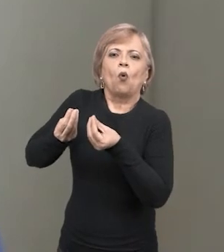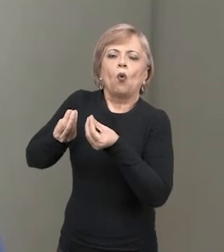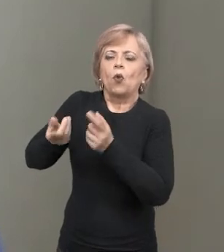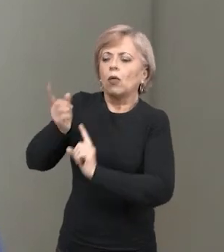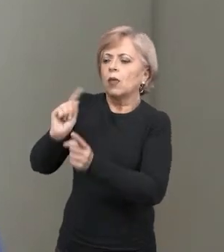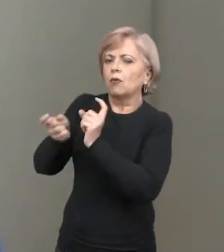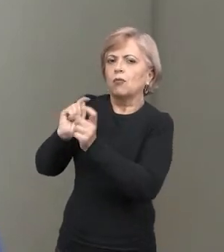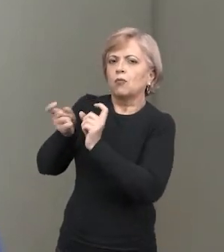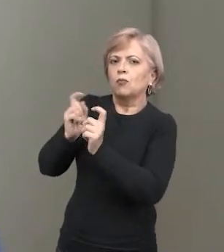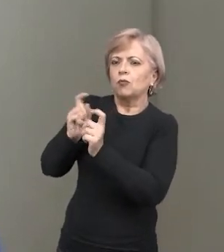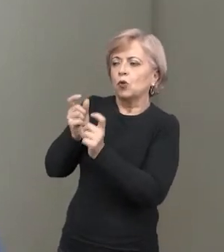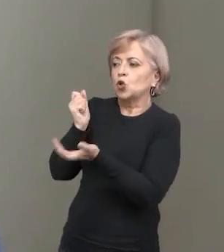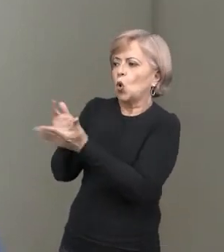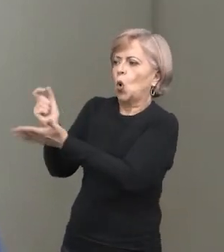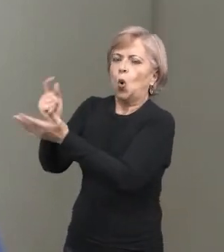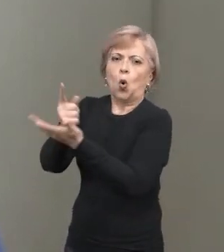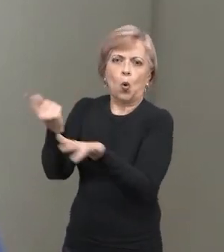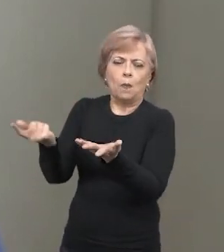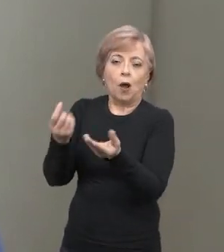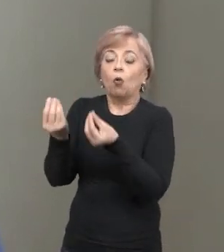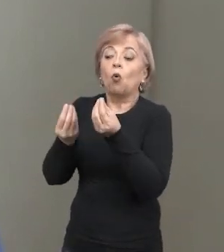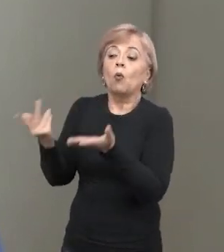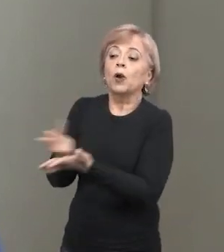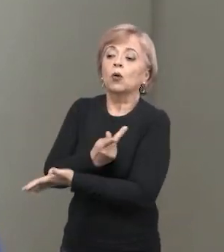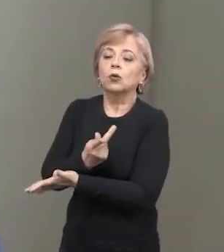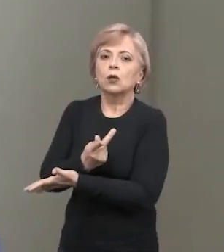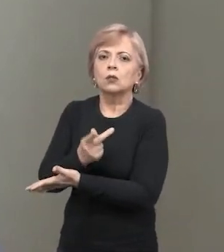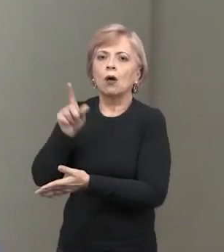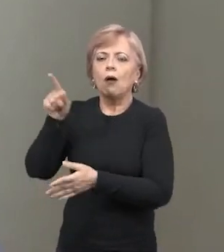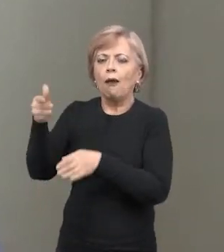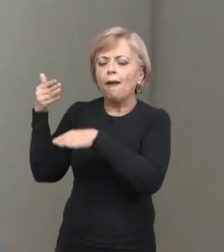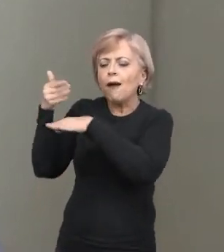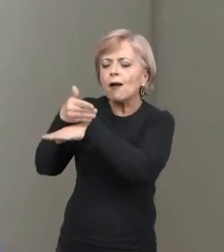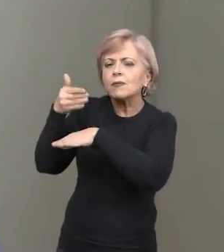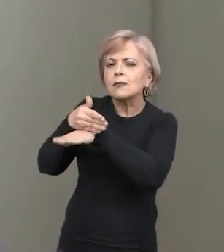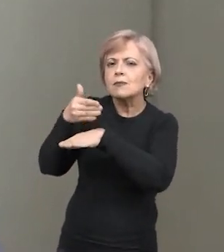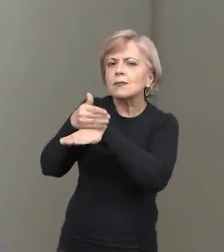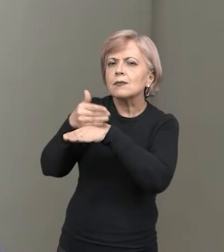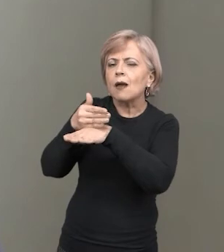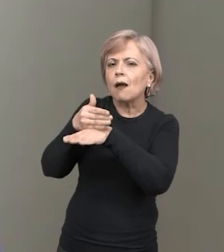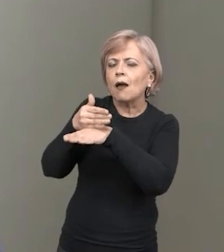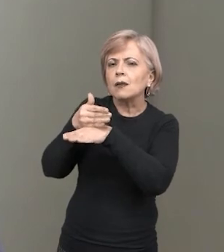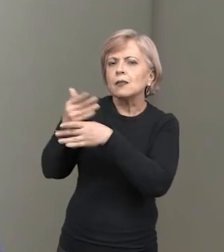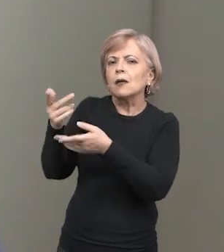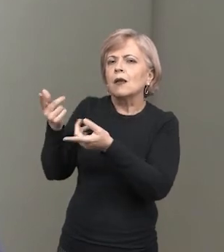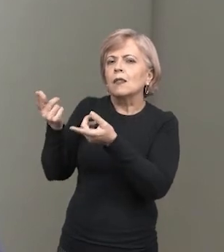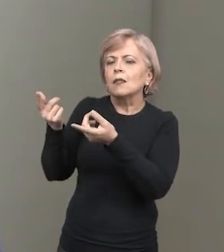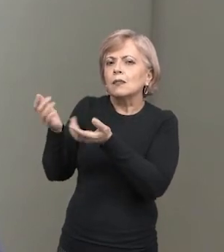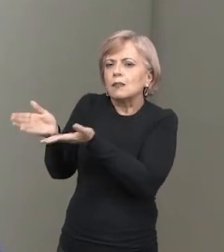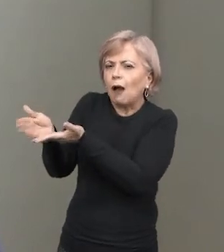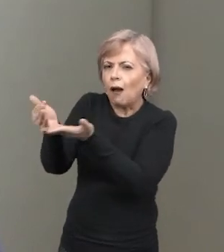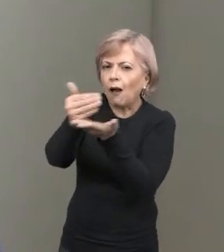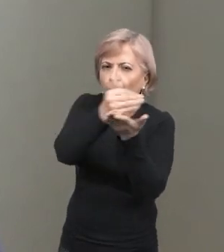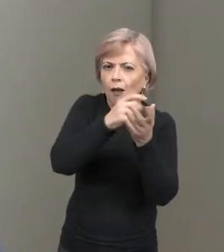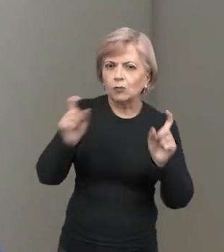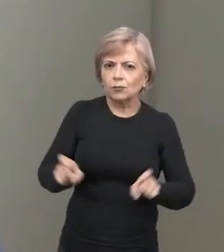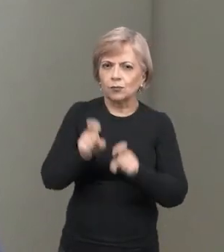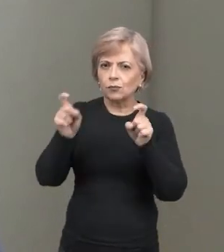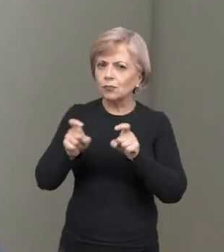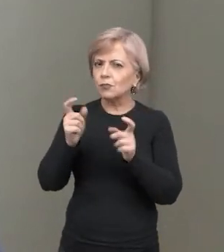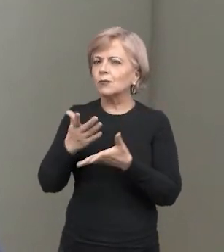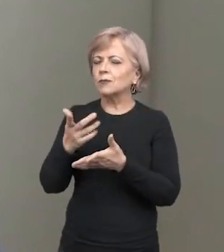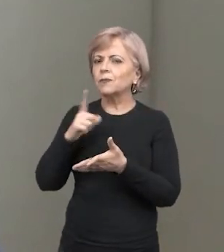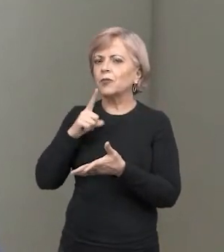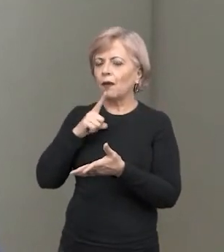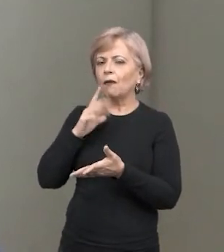ocorrido os processos de aquisição, tudo através de acesso à base de dados que o GAESF tem, de forma a contribuir melhor,